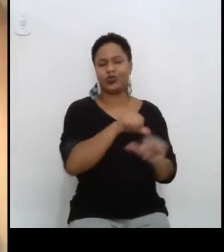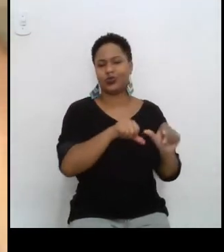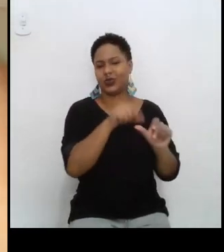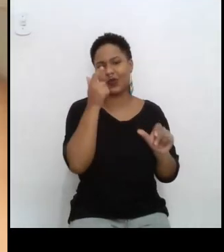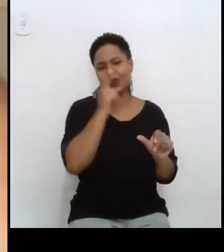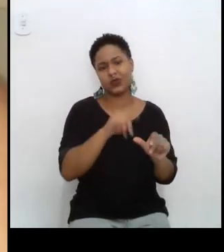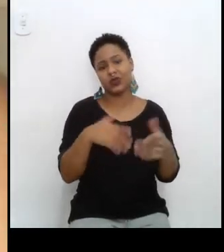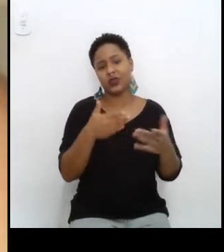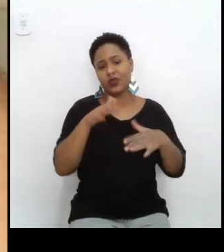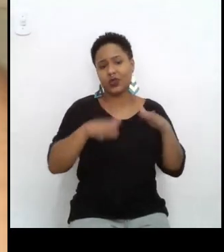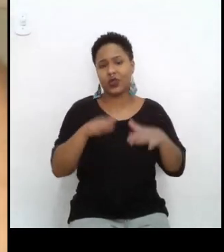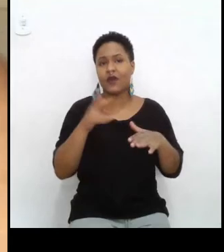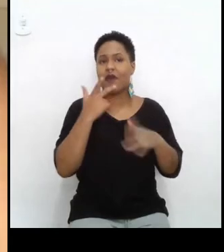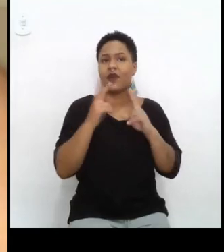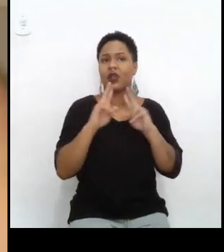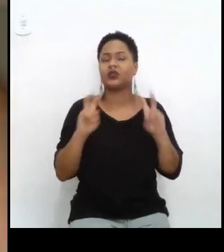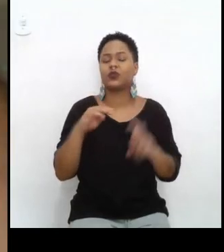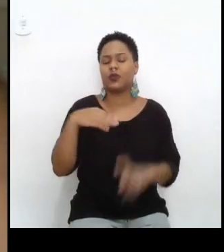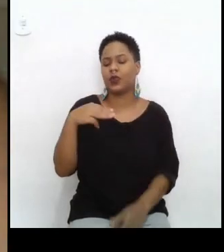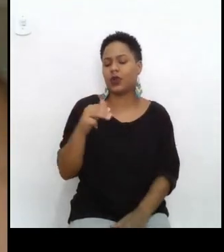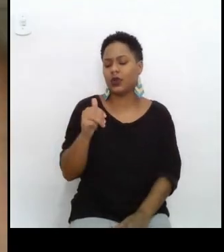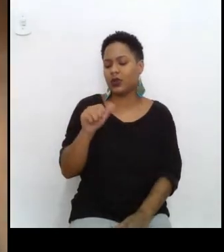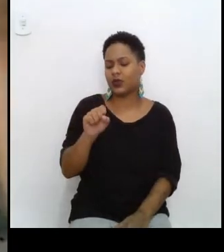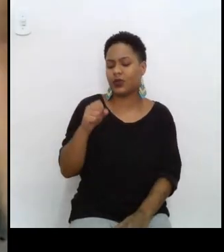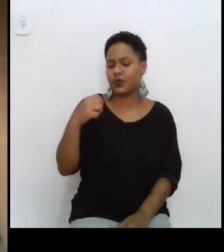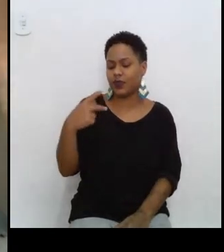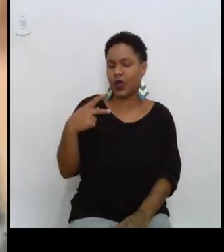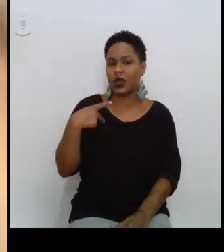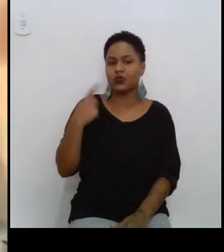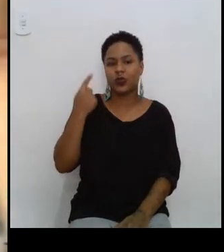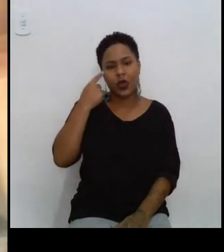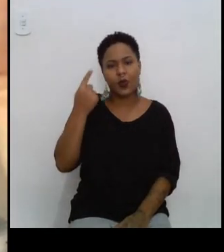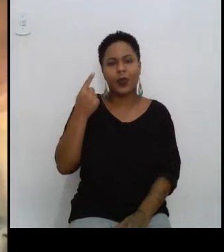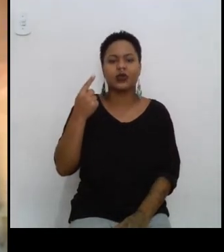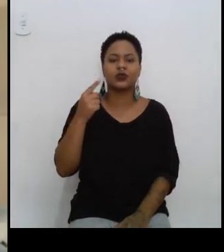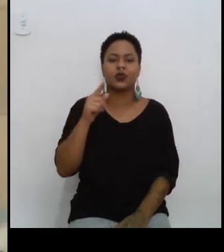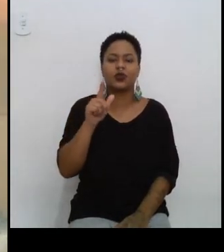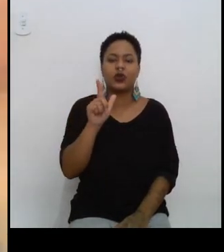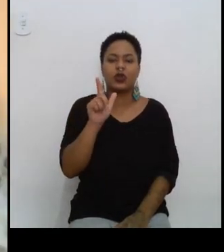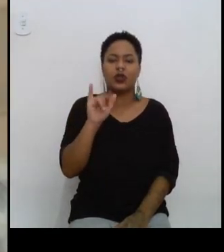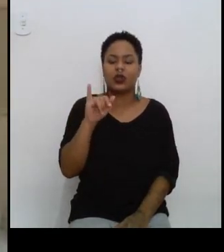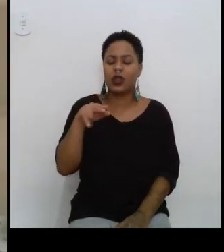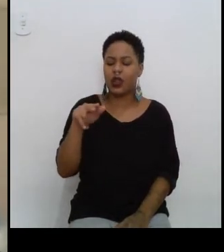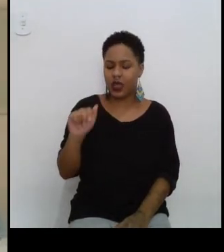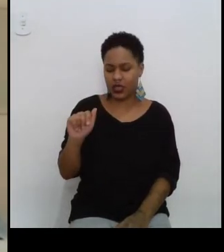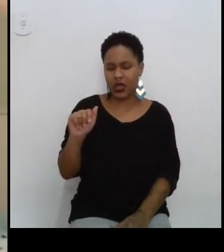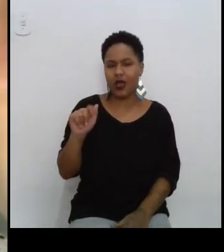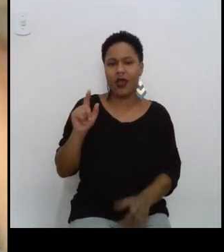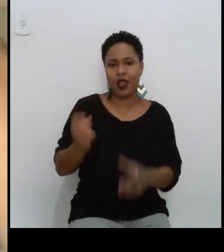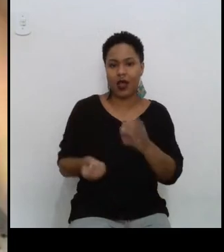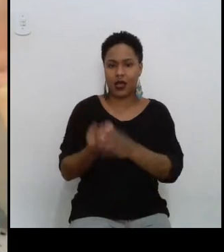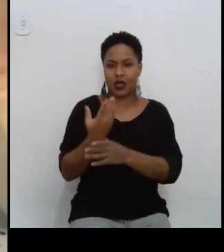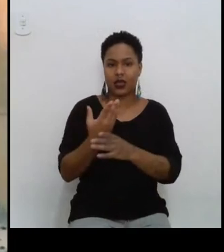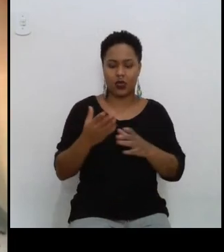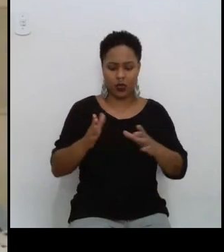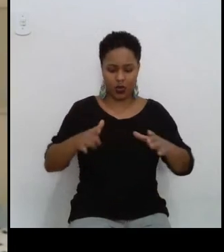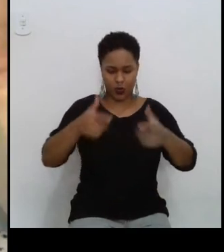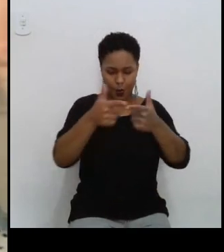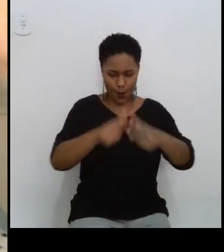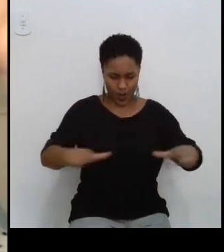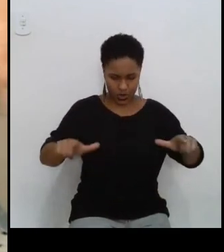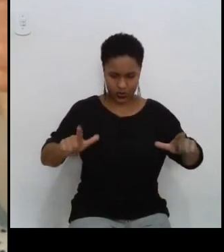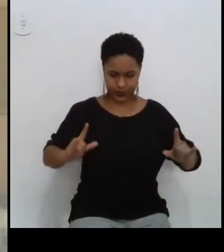falando mas tipo assim eu sempre penso muito na linda que fez o vão né assim ela fez o vão E aí botou um prego em cima então